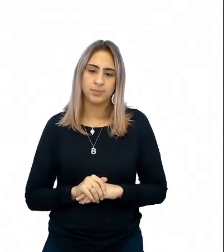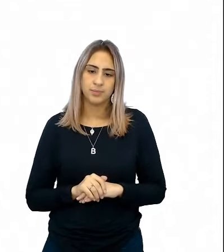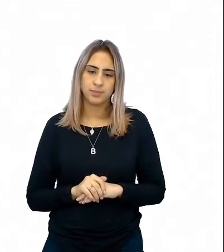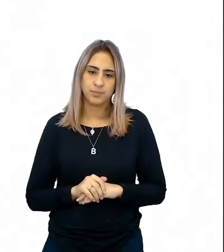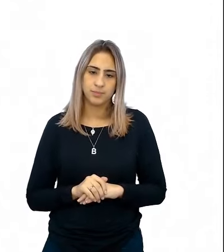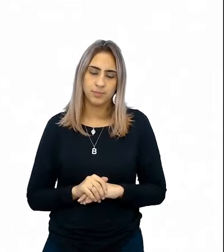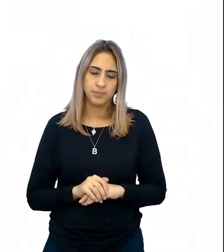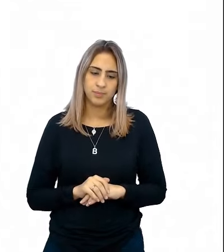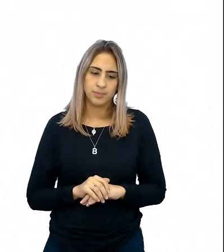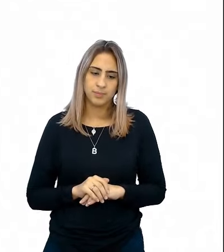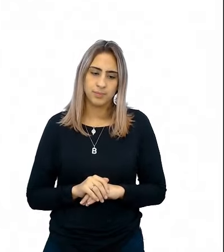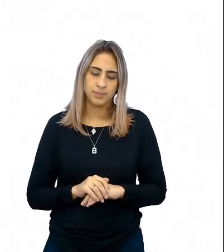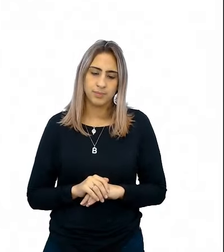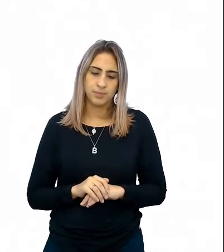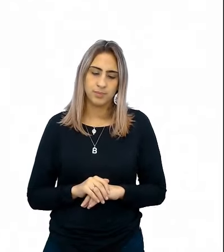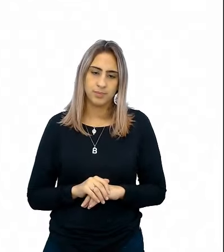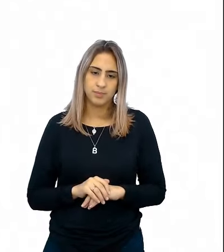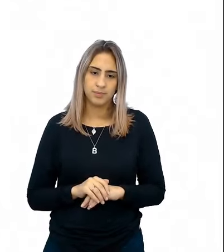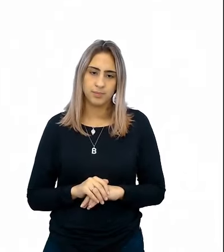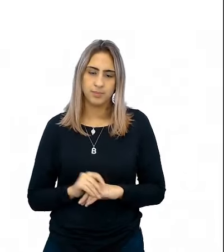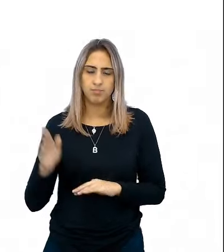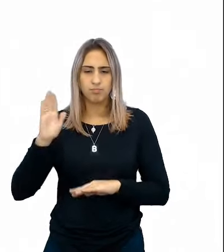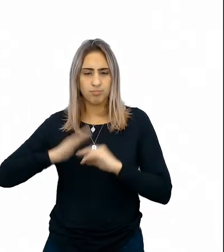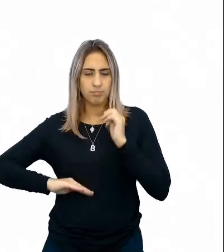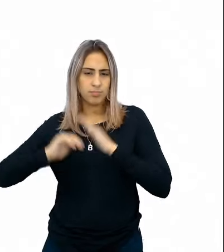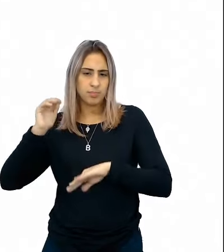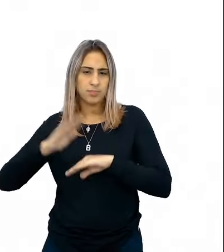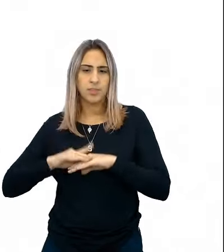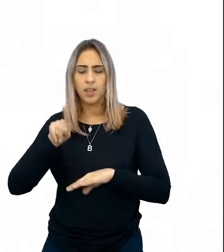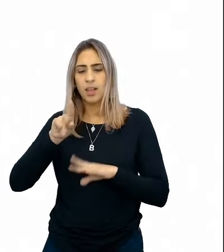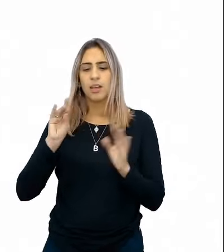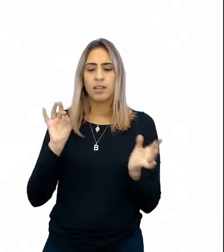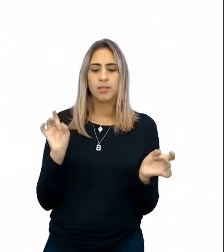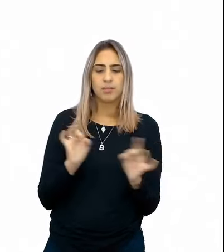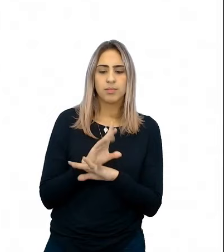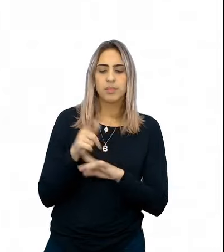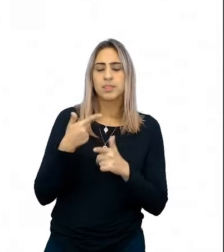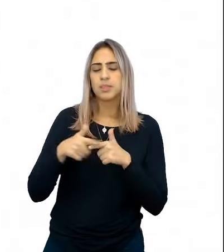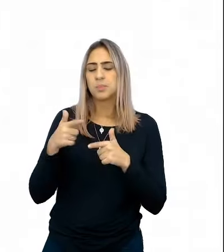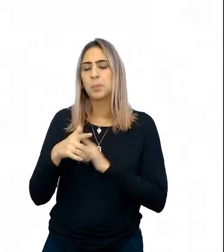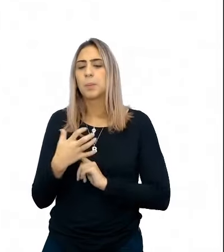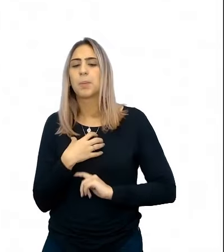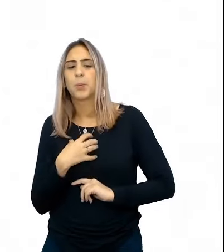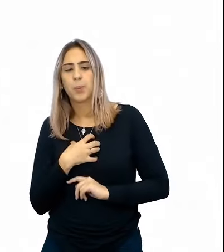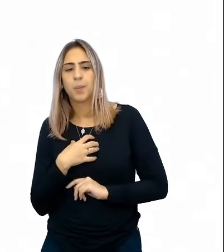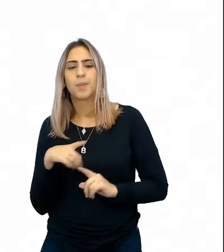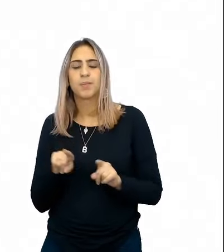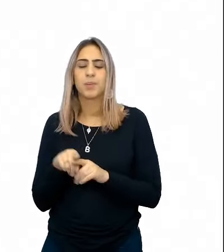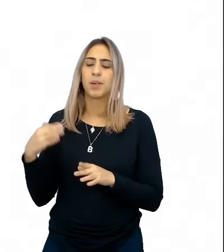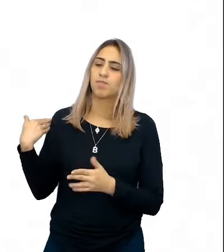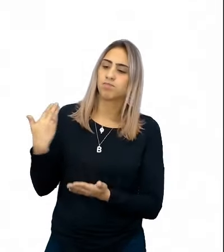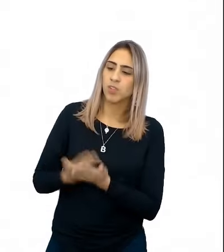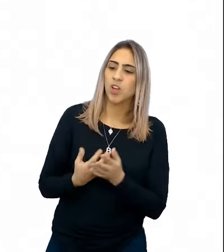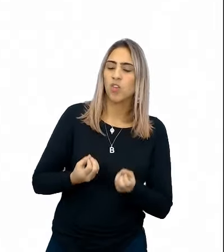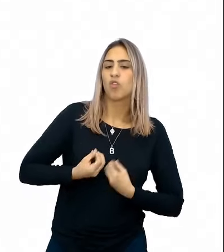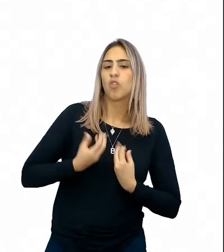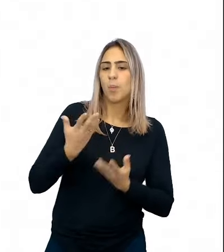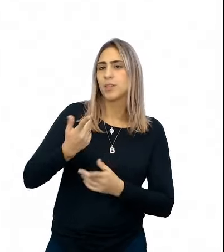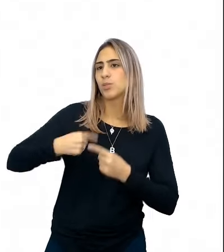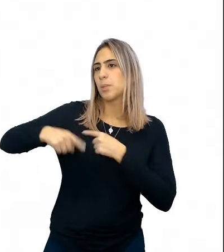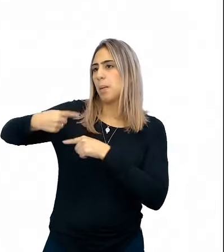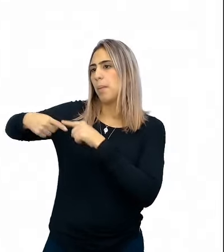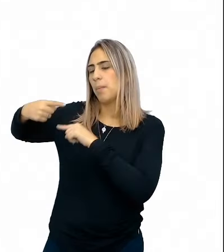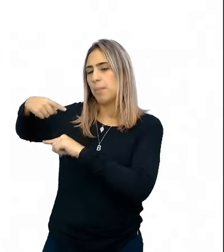aos pensamentos que o estudante constrói na resolução de situações de problema e que tratamos em formações